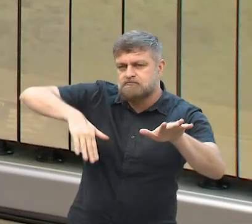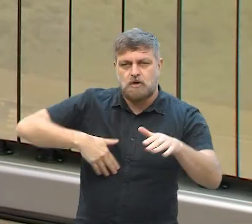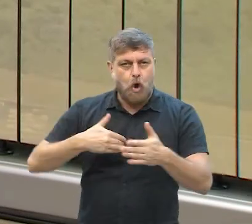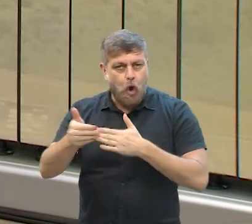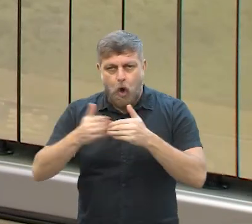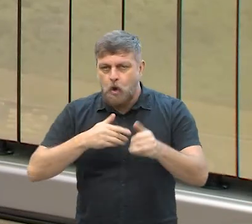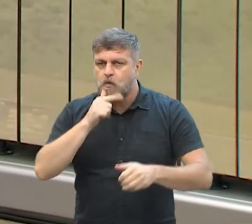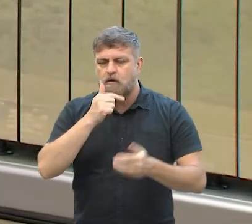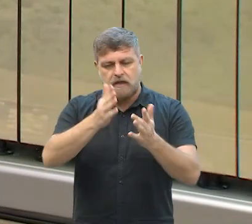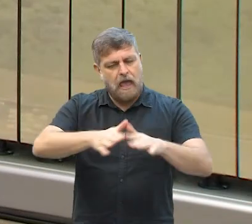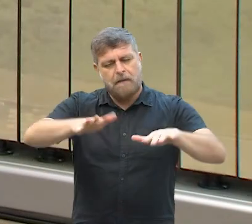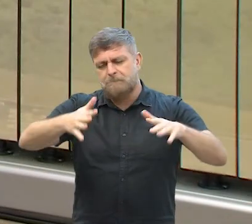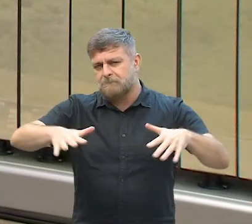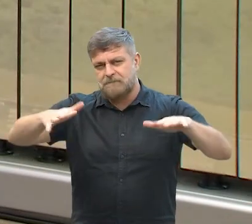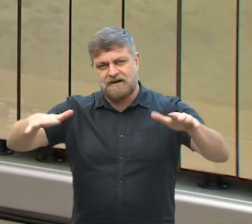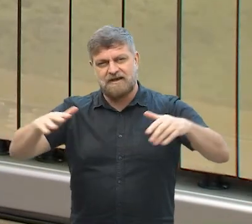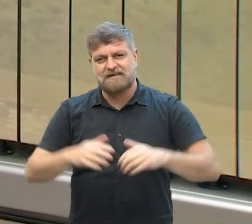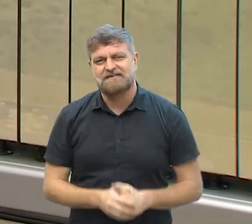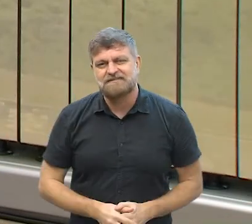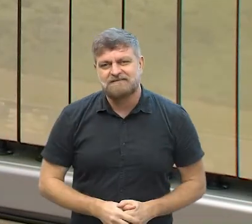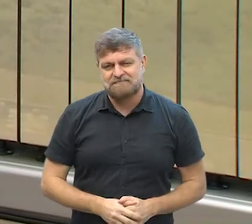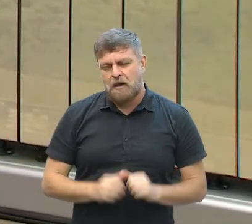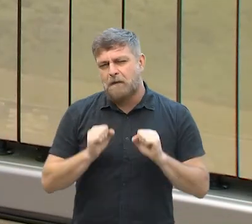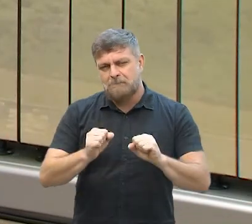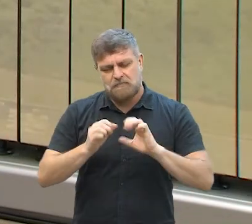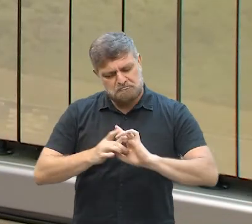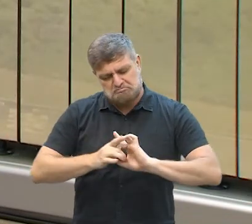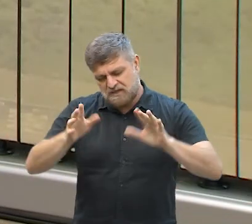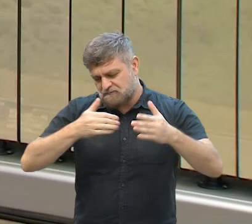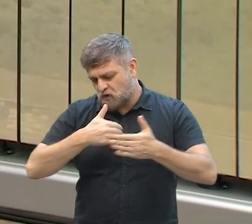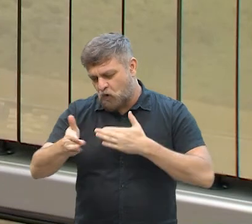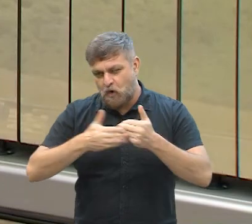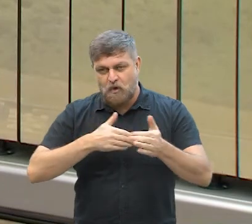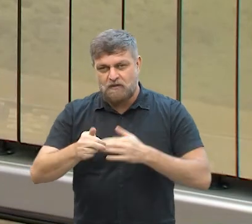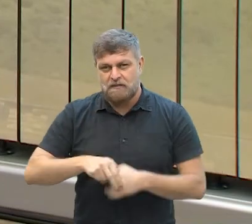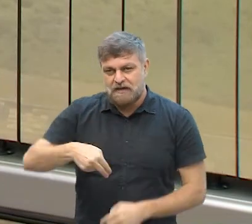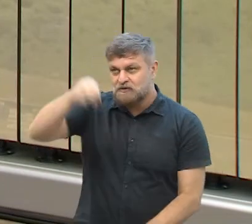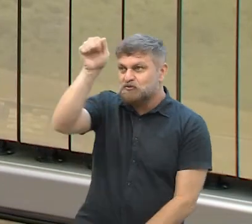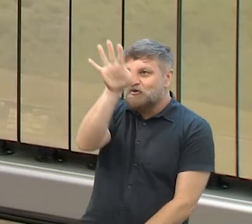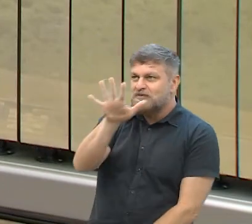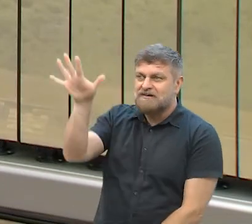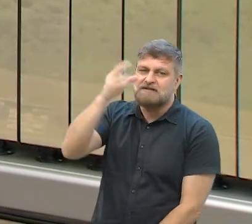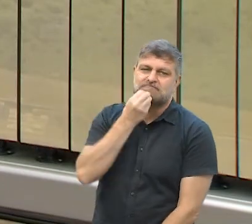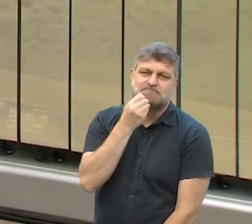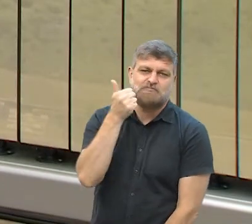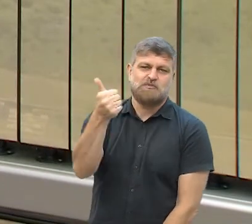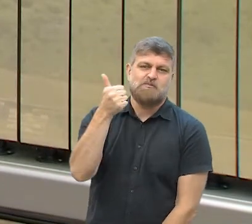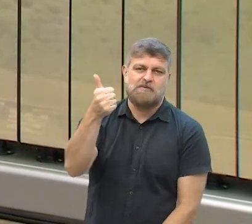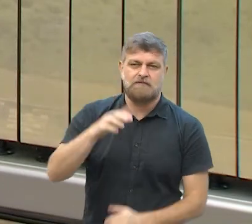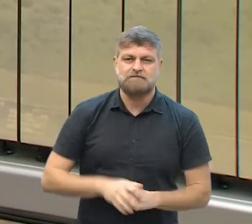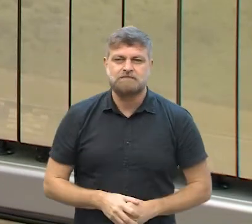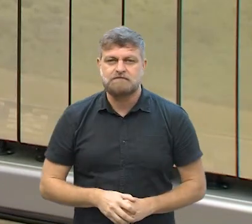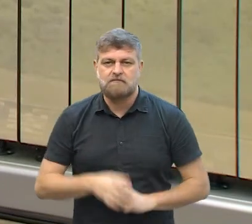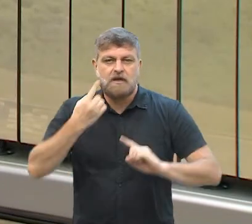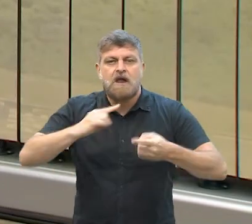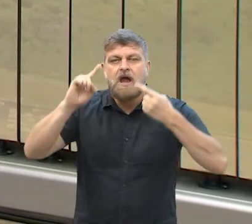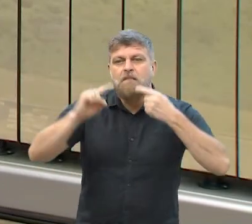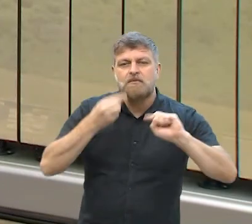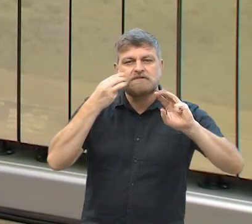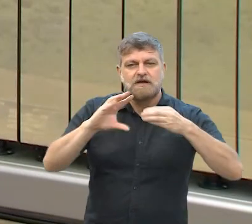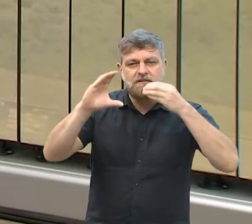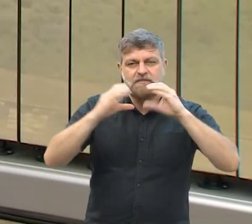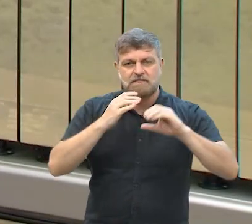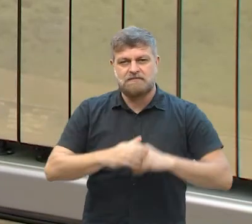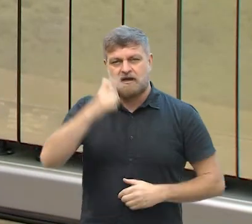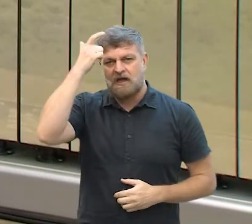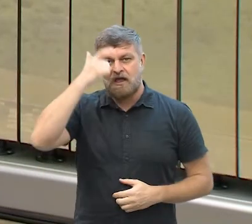praia. Qualquer praia? Falou que tem praia, praia pode ser qualquer uma, mas o Nordeste é muito bom. O seu tipo de música